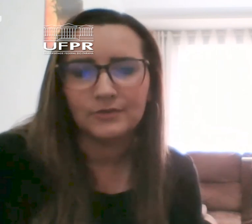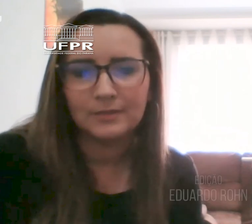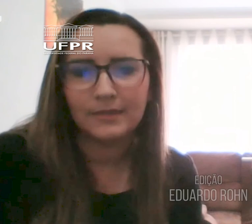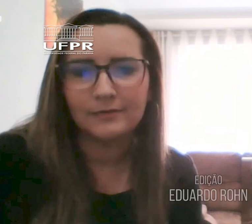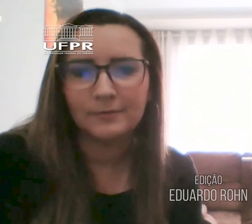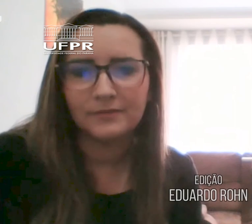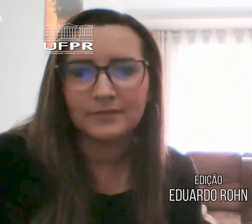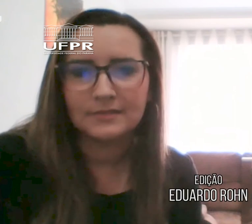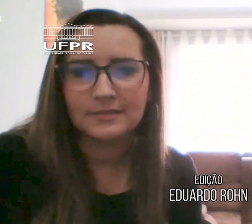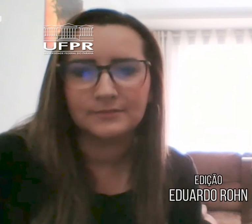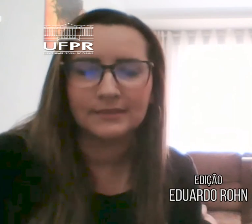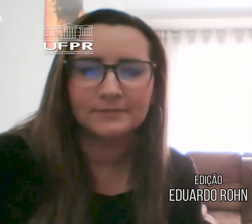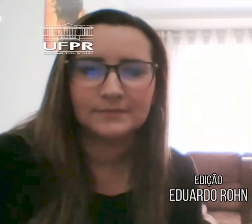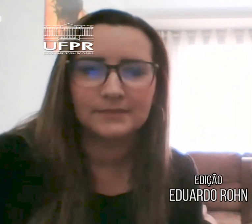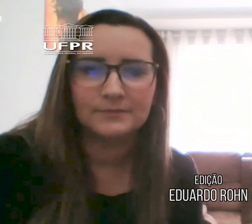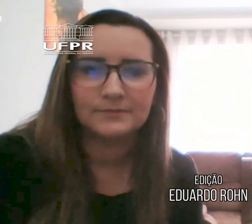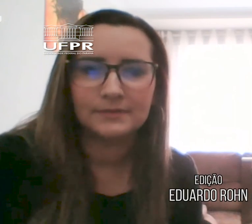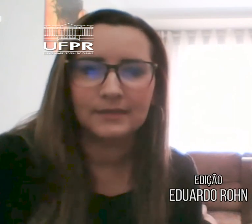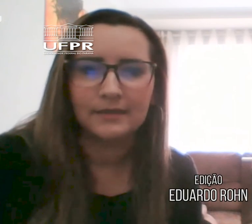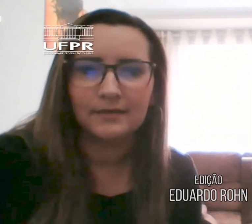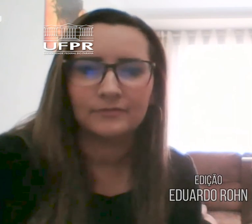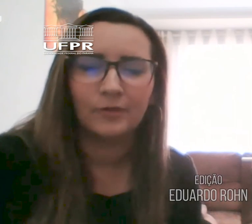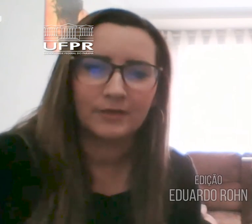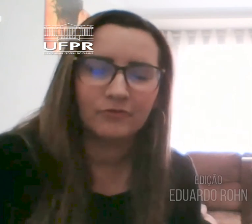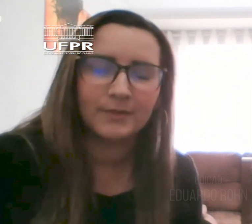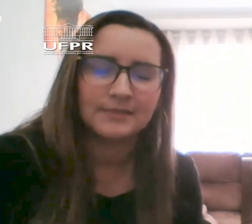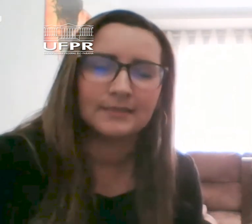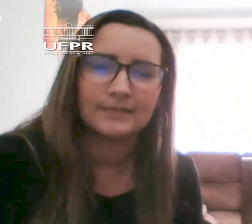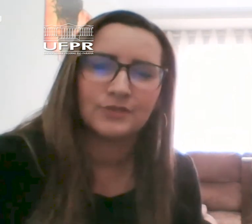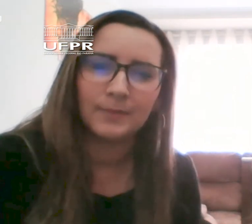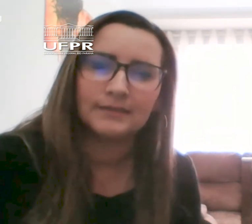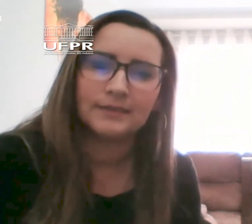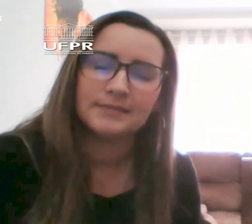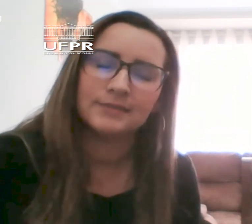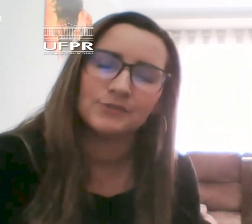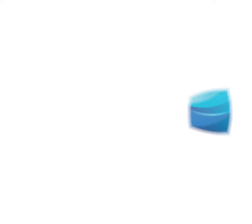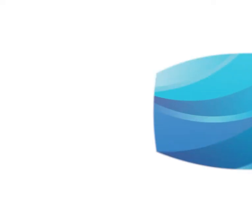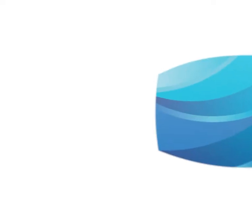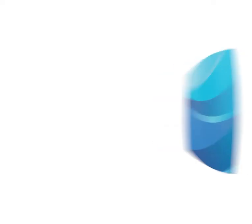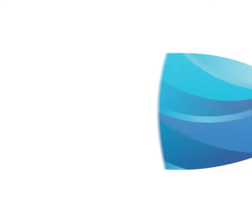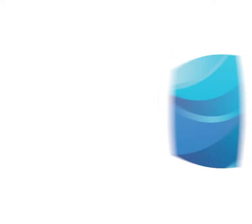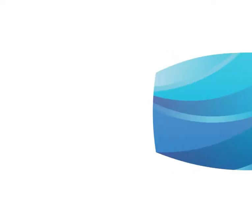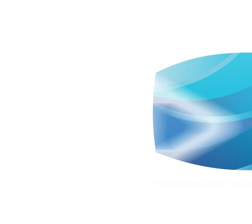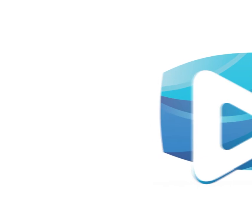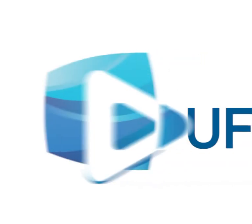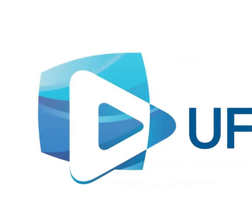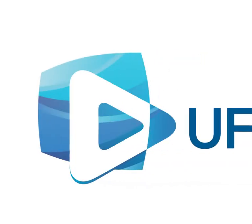que realmente trabalhar com a prevenção, né? Então, a forma que foi apresentada, achei bem interessante.